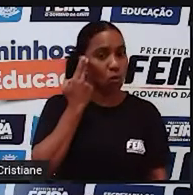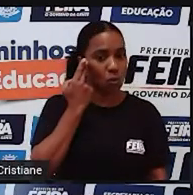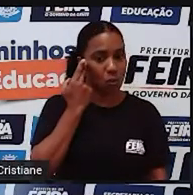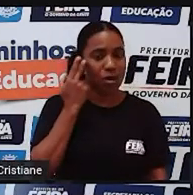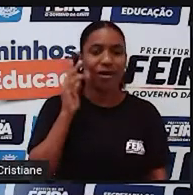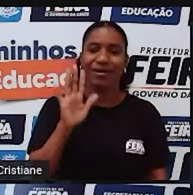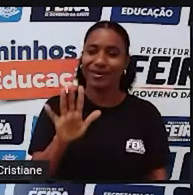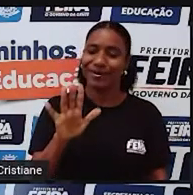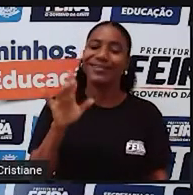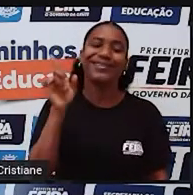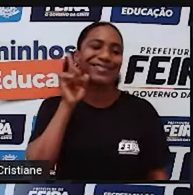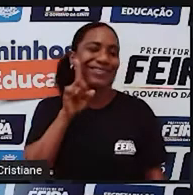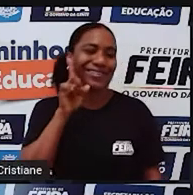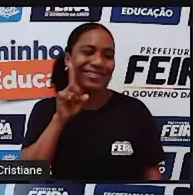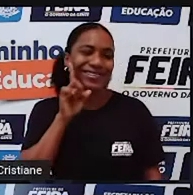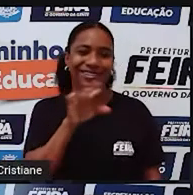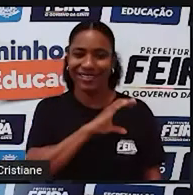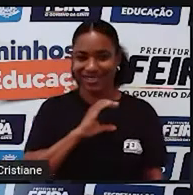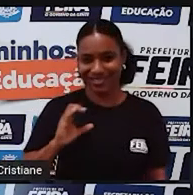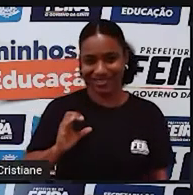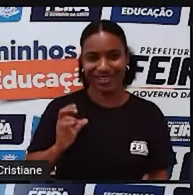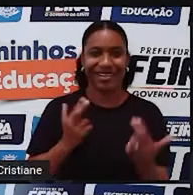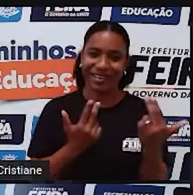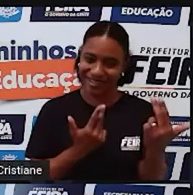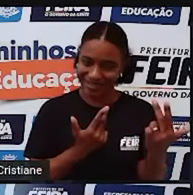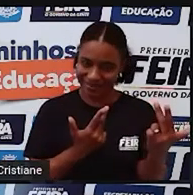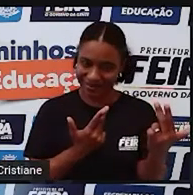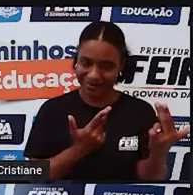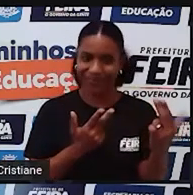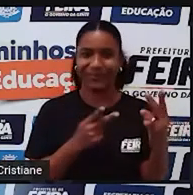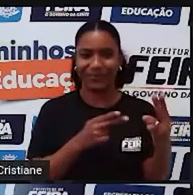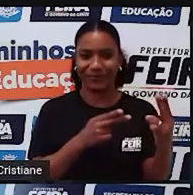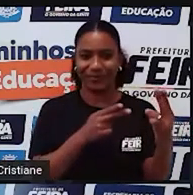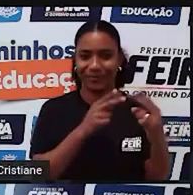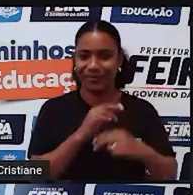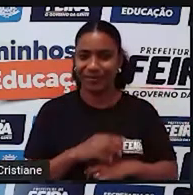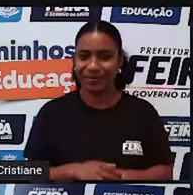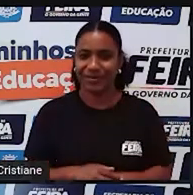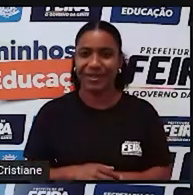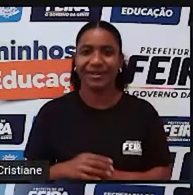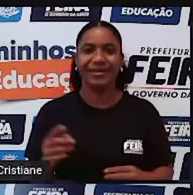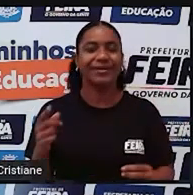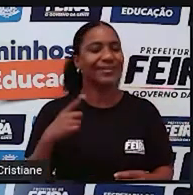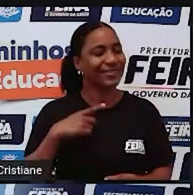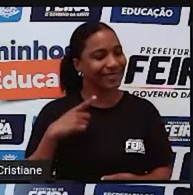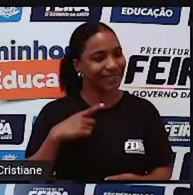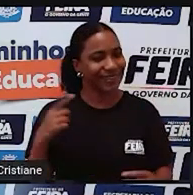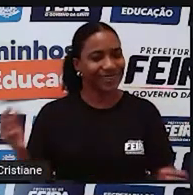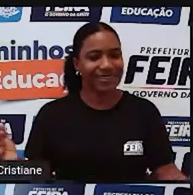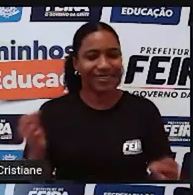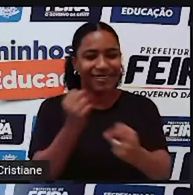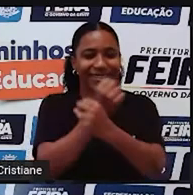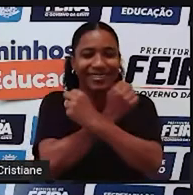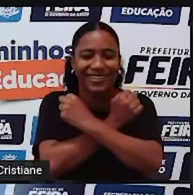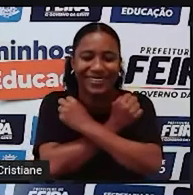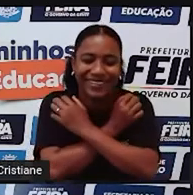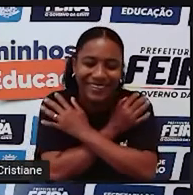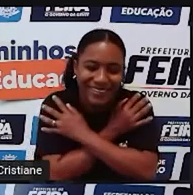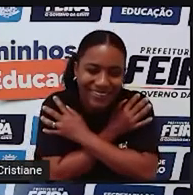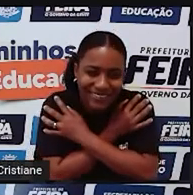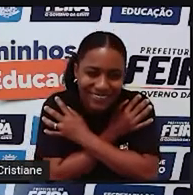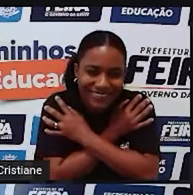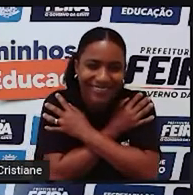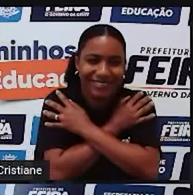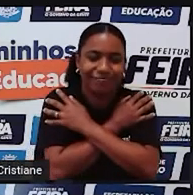nos Estados Unidos. Olha que coisa maravilhosa! A hug, um abraço.